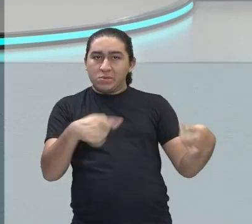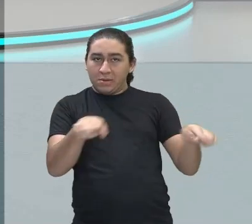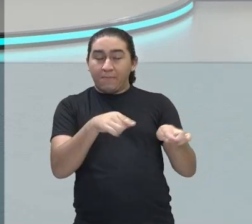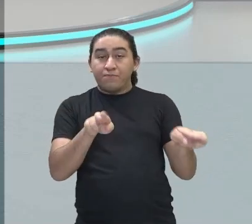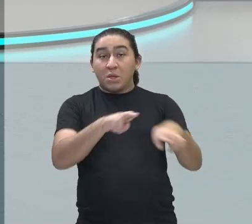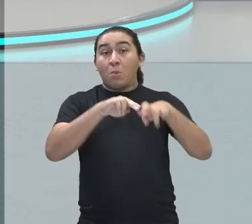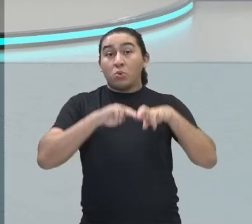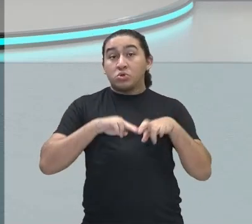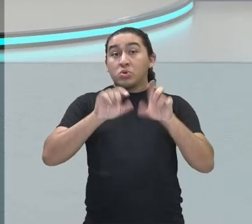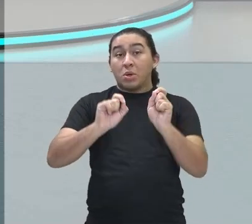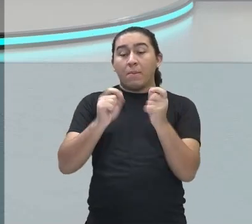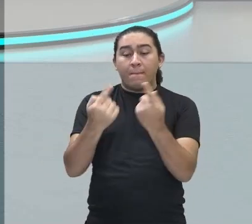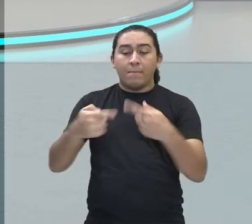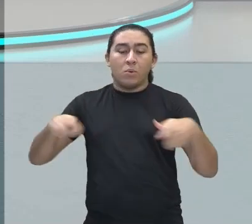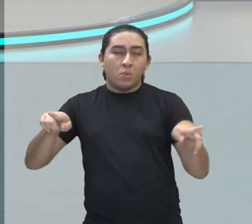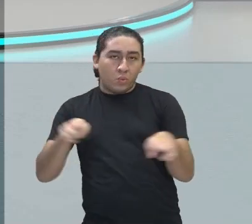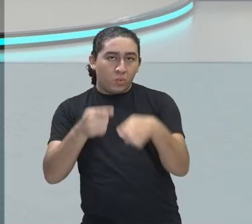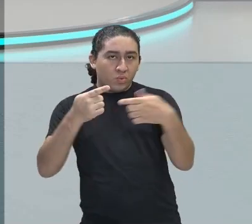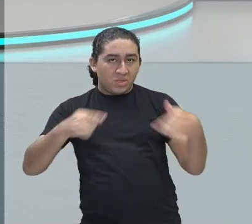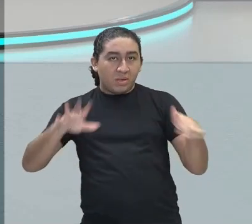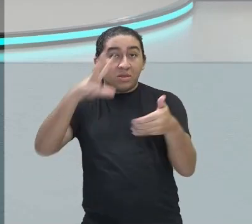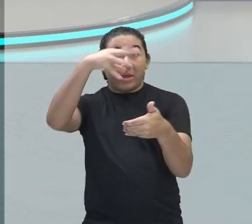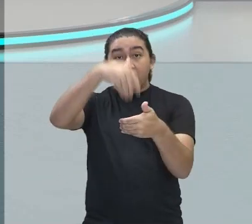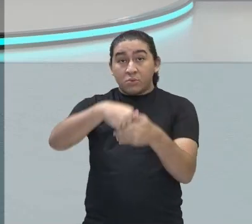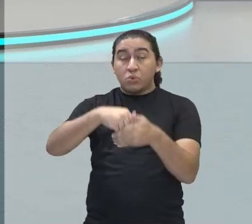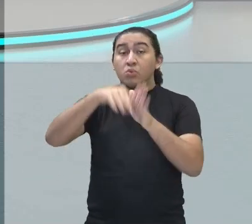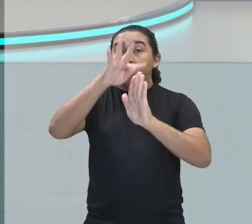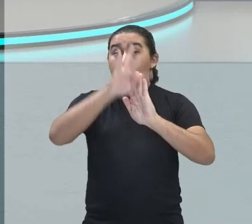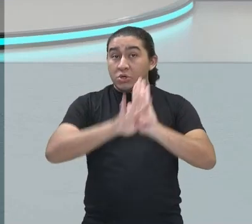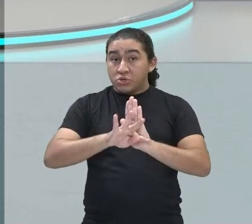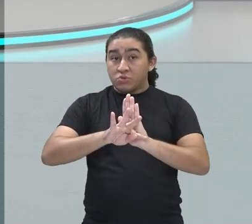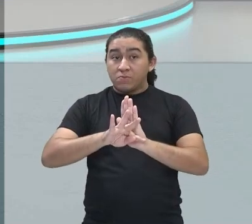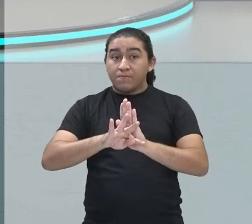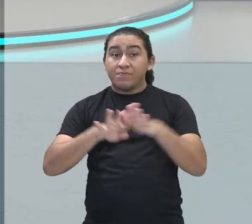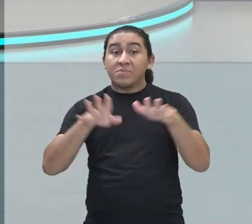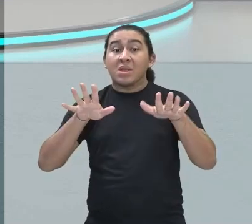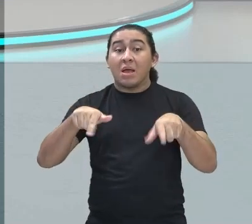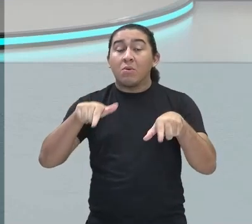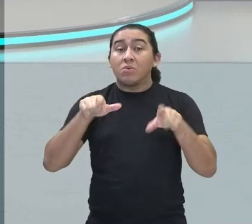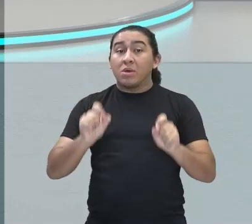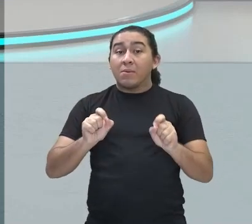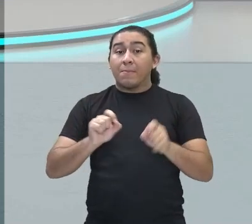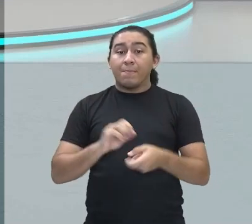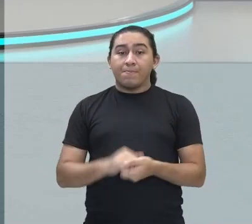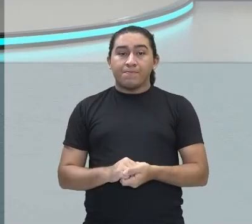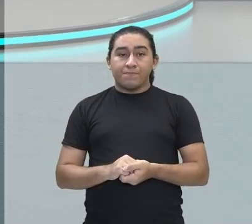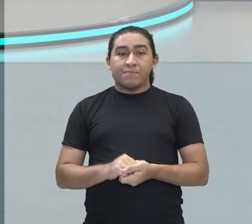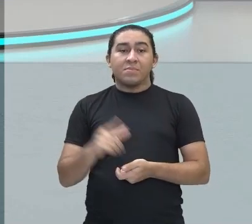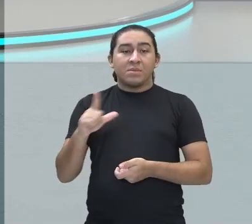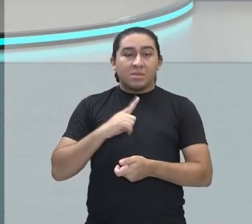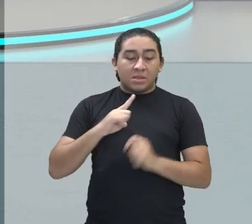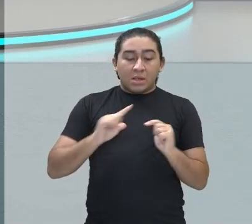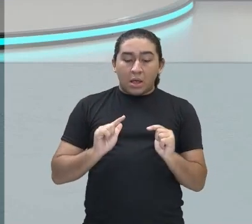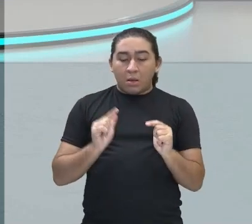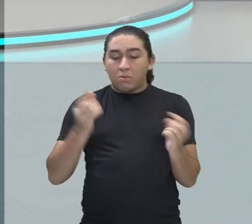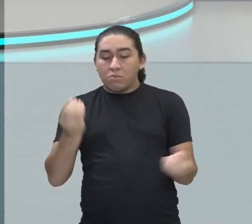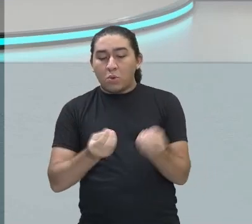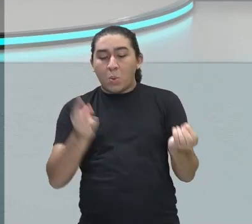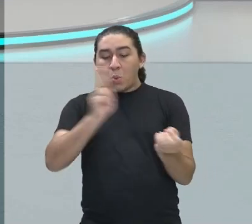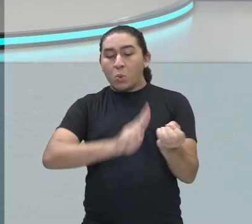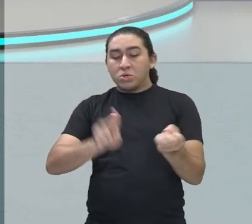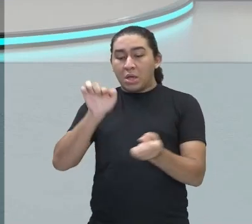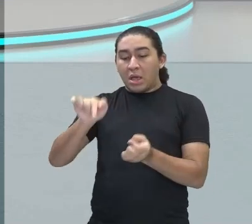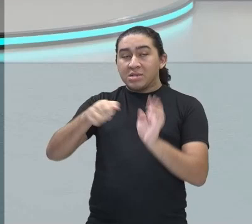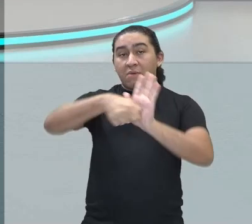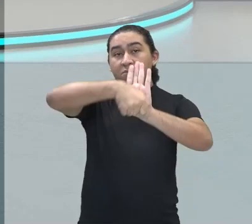Então, a musicalidade dentro do poema, ele é trabalhado com